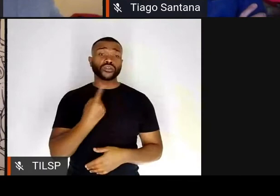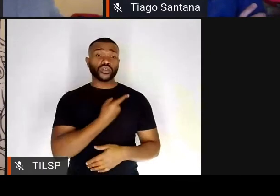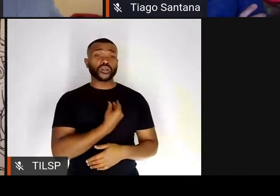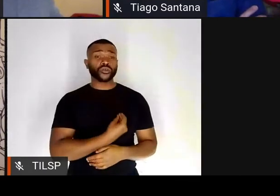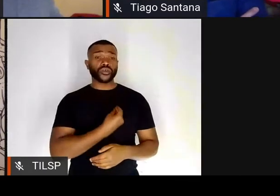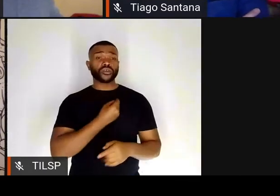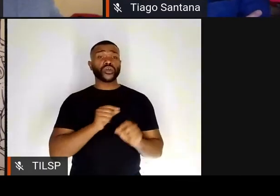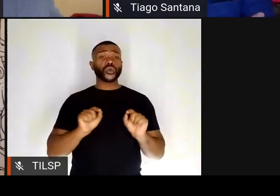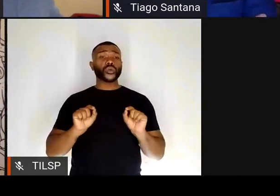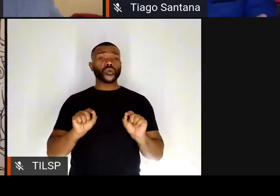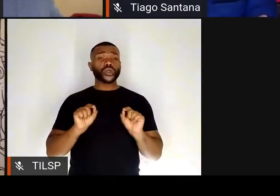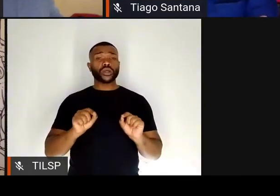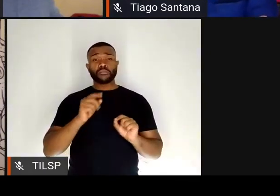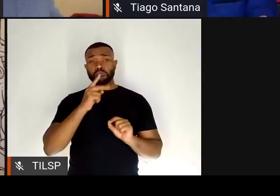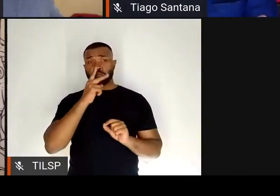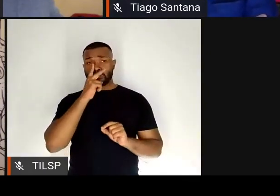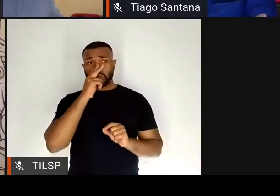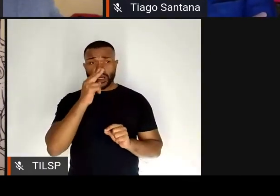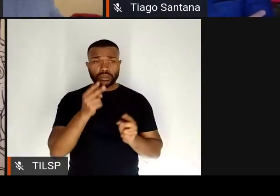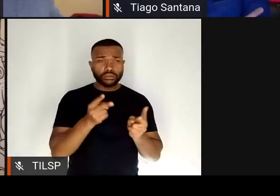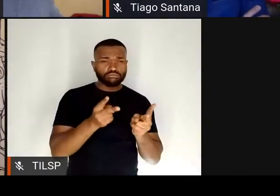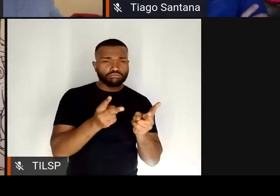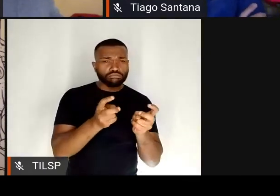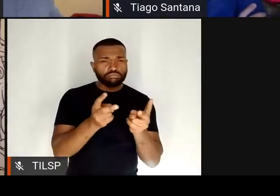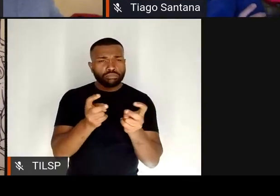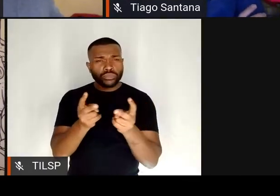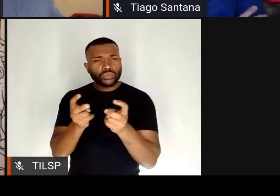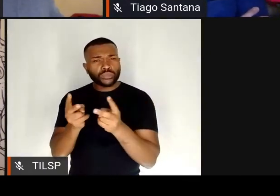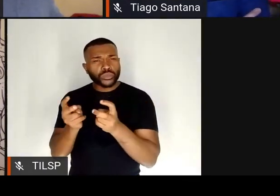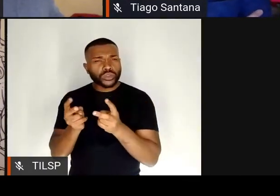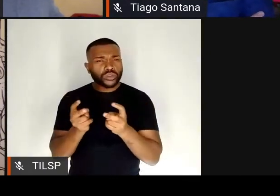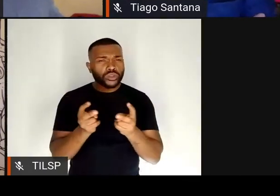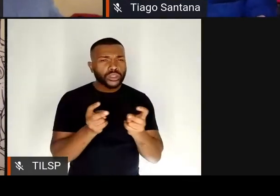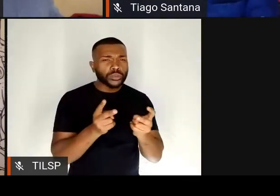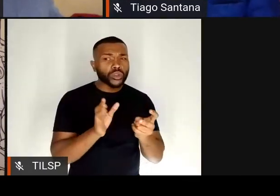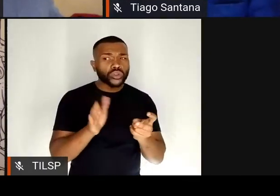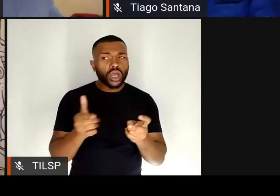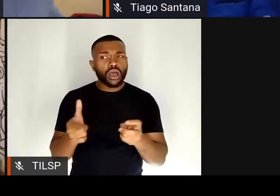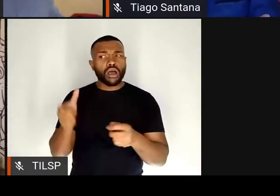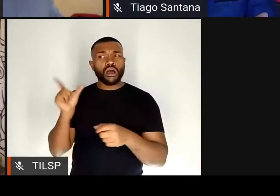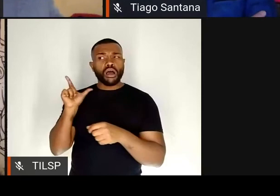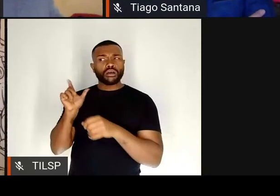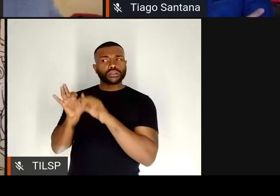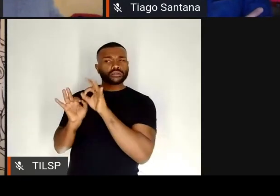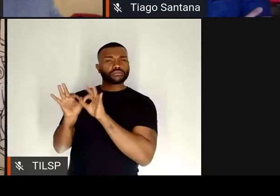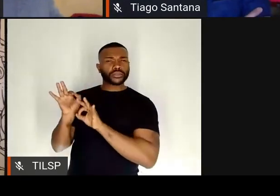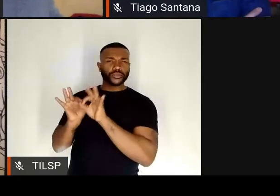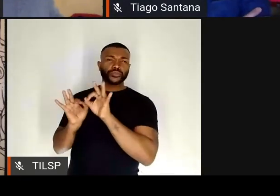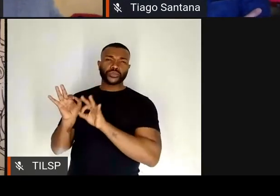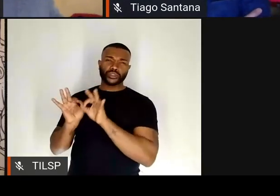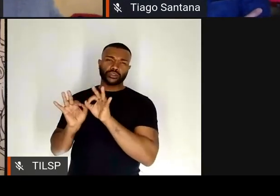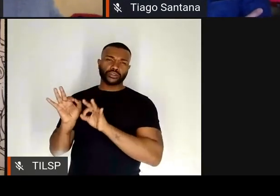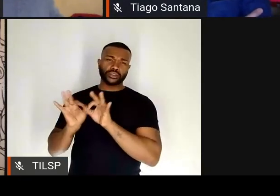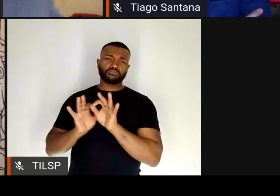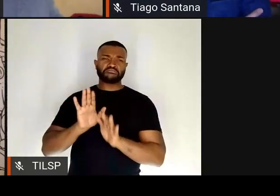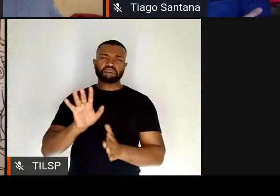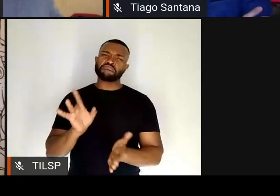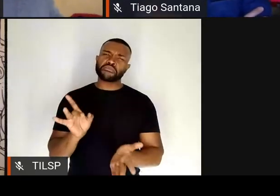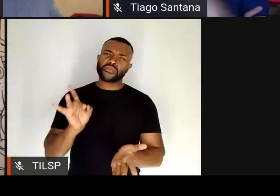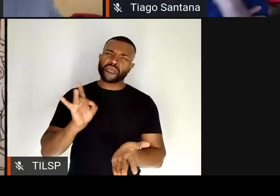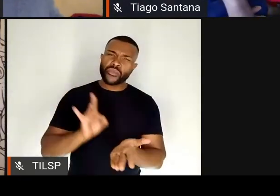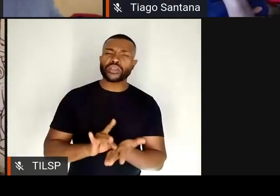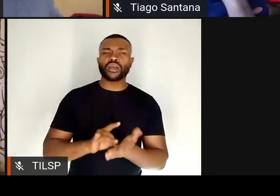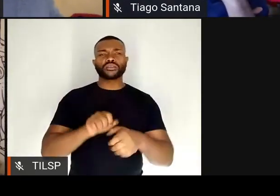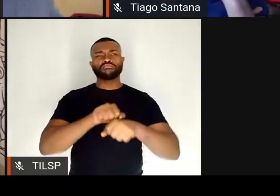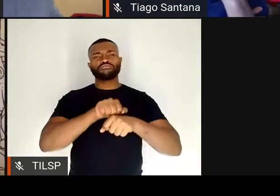né, condenado a percepções que nos são moldadas, né? Quer dizer, e que, na verdade, expandir,